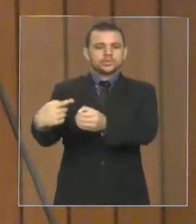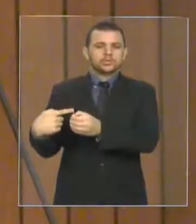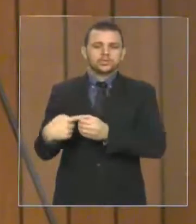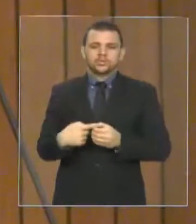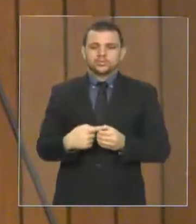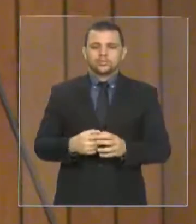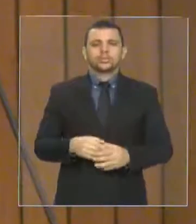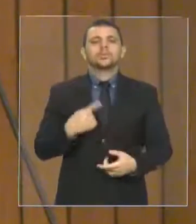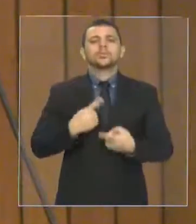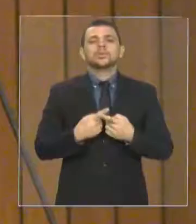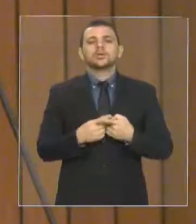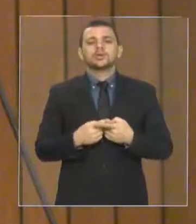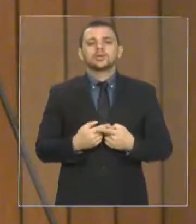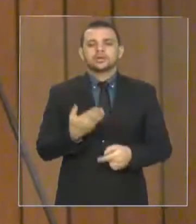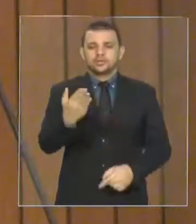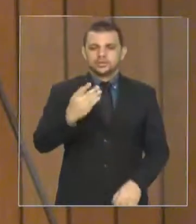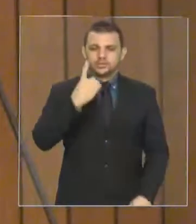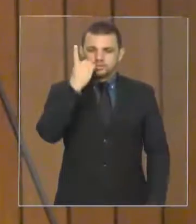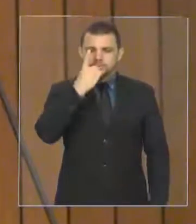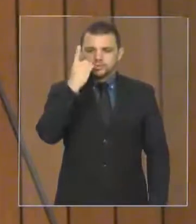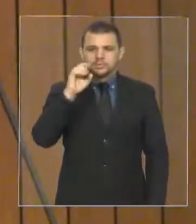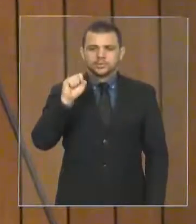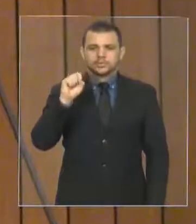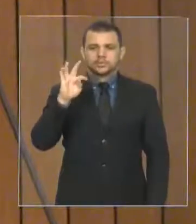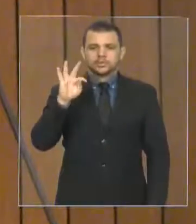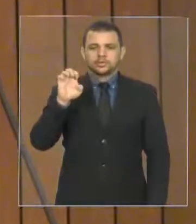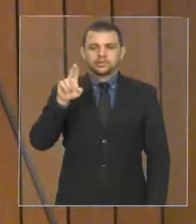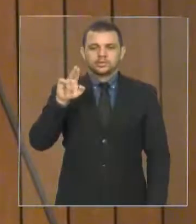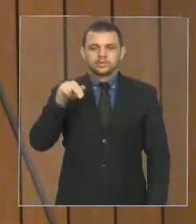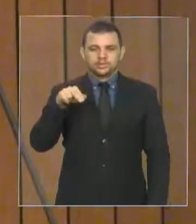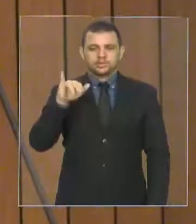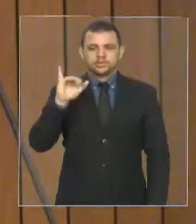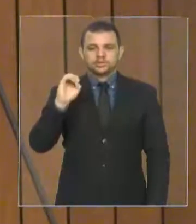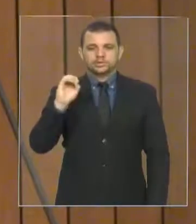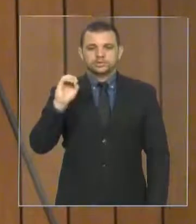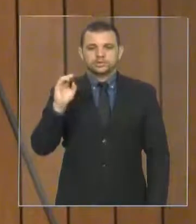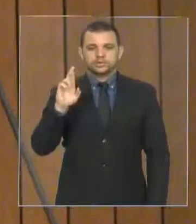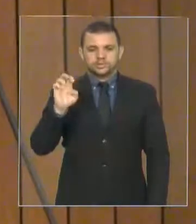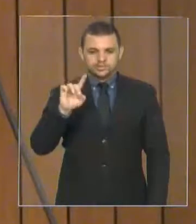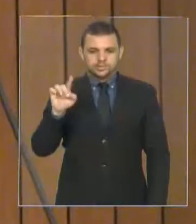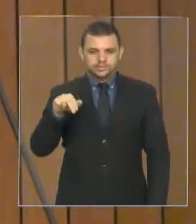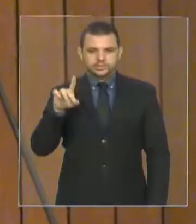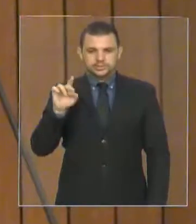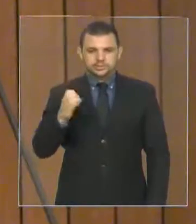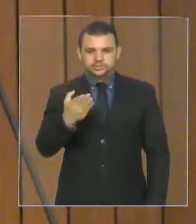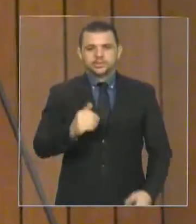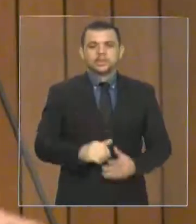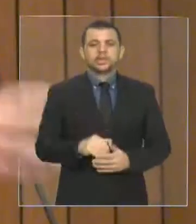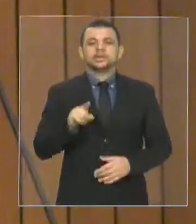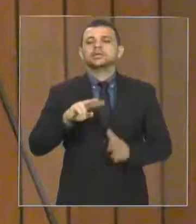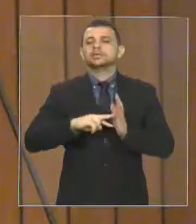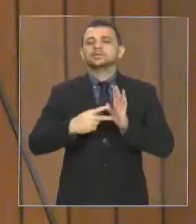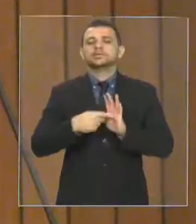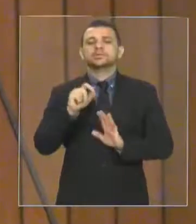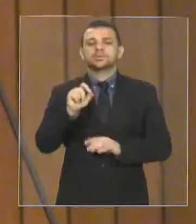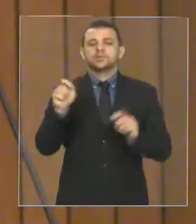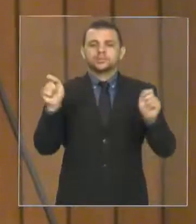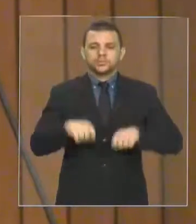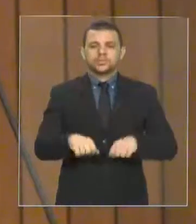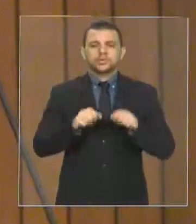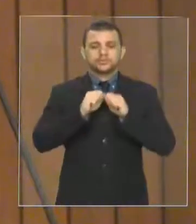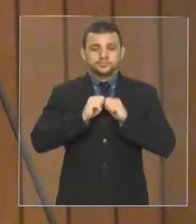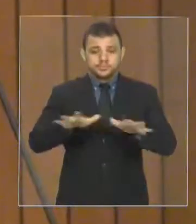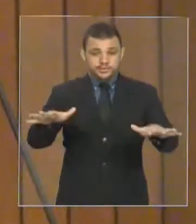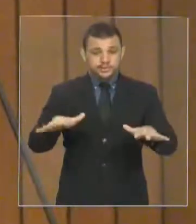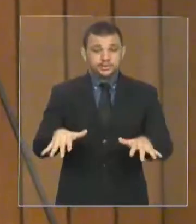Porque, deputado Estênio Rezende, isso significa a possibilidade de inclusão social para todas essas